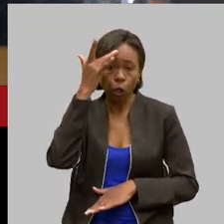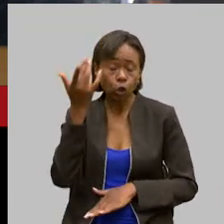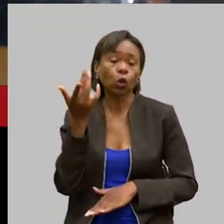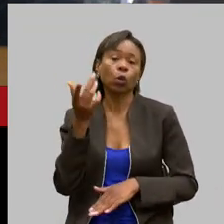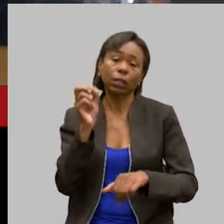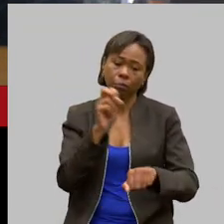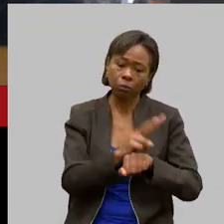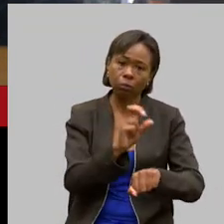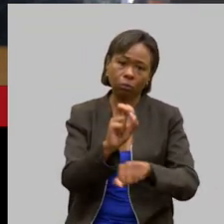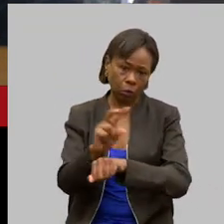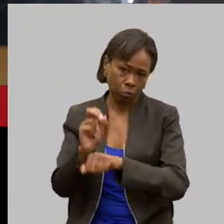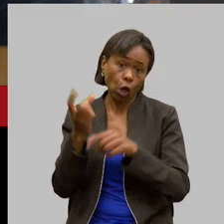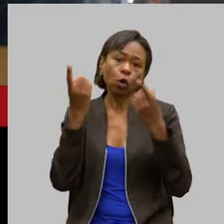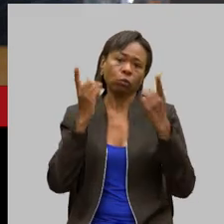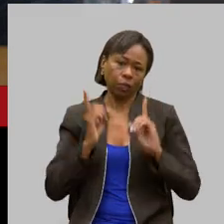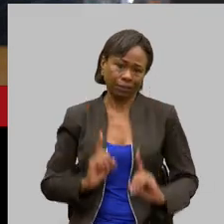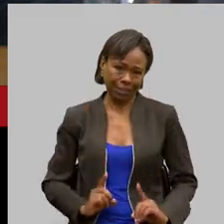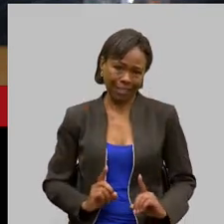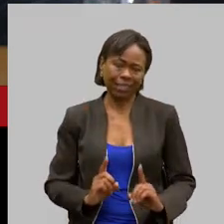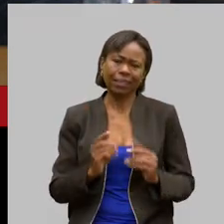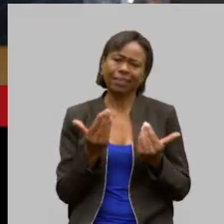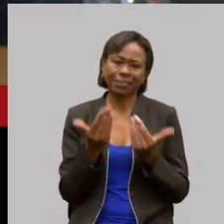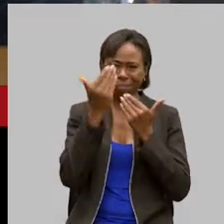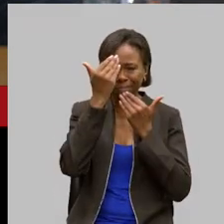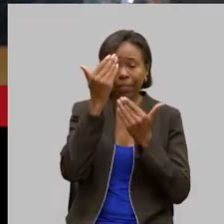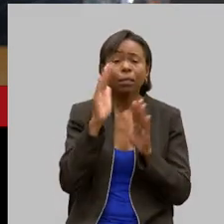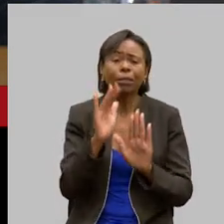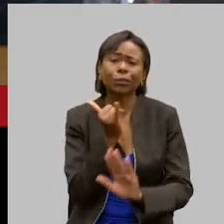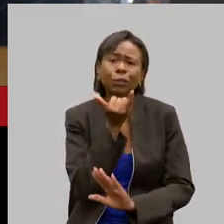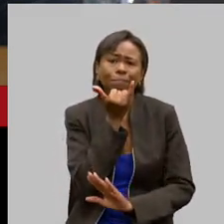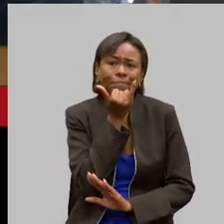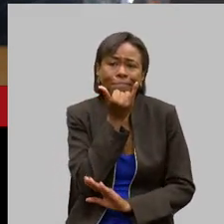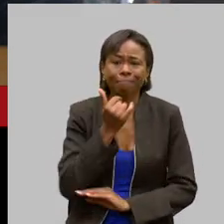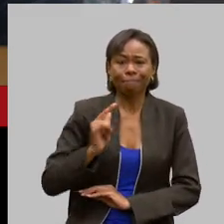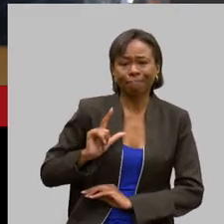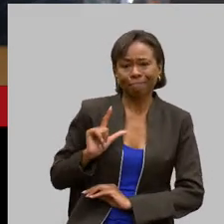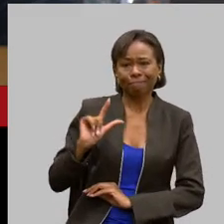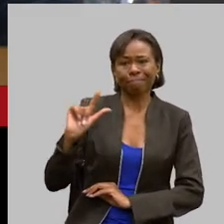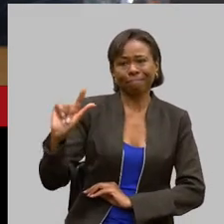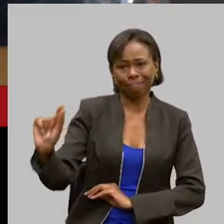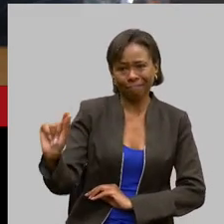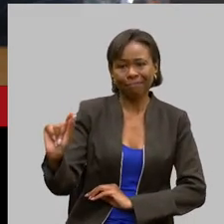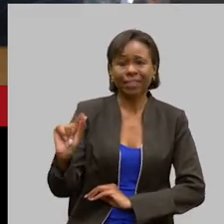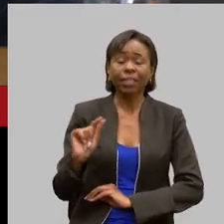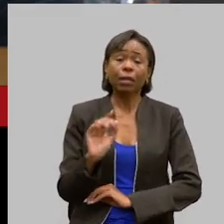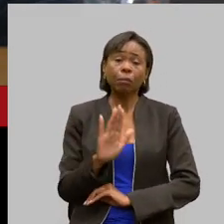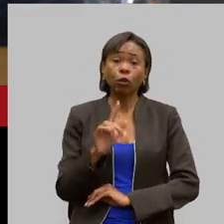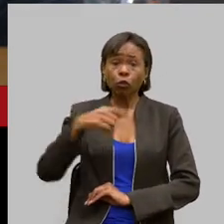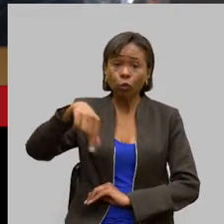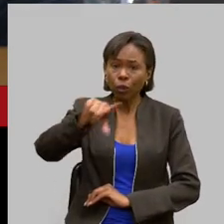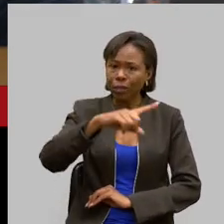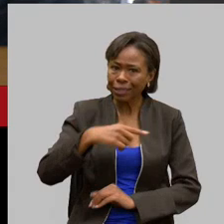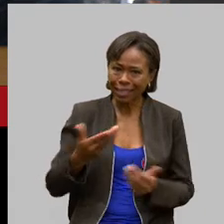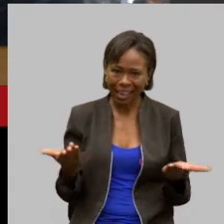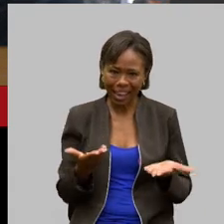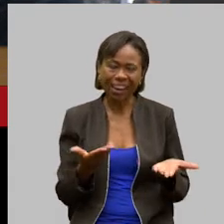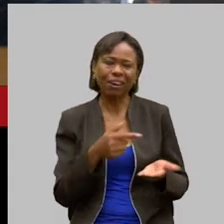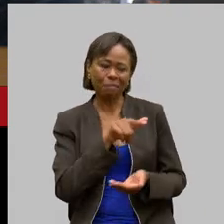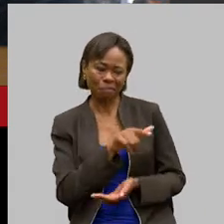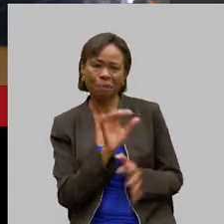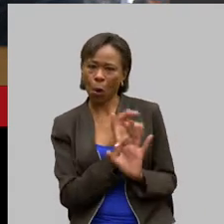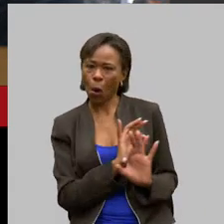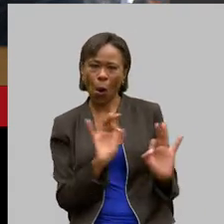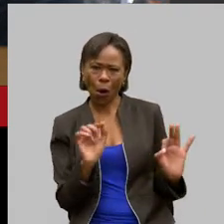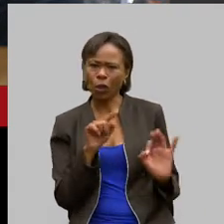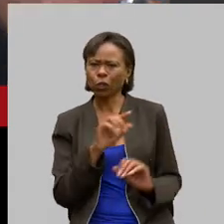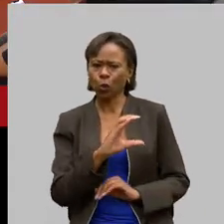sociedade então eu agradeço Peço desculpas por ter que me ausentar mas vocês estão em boas mãos aqui Cristiano da Silveira